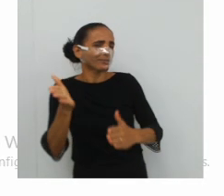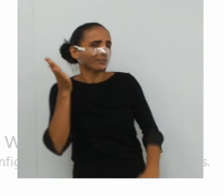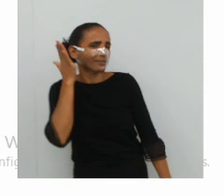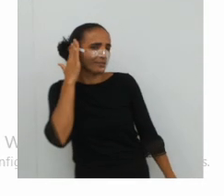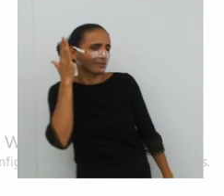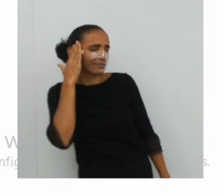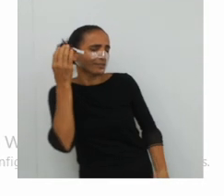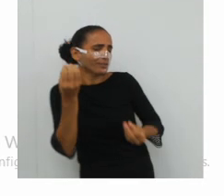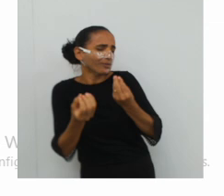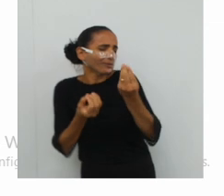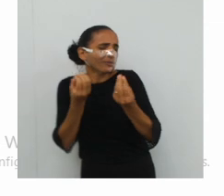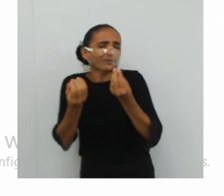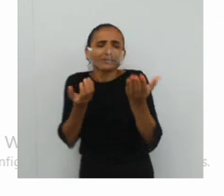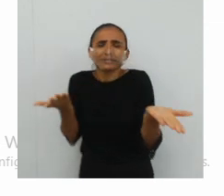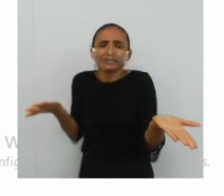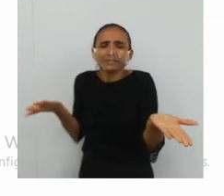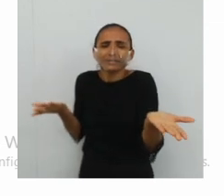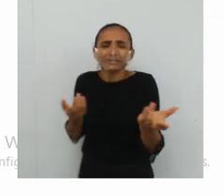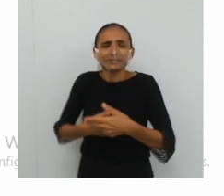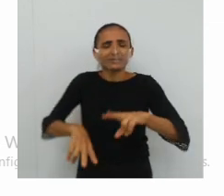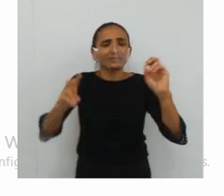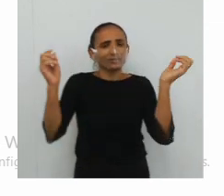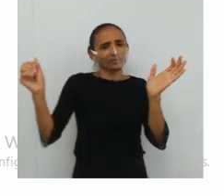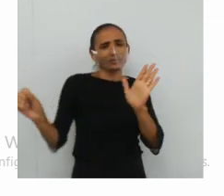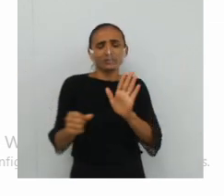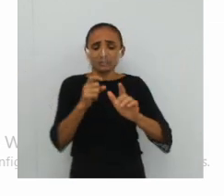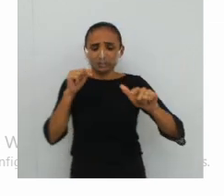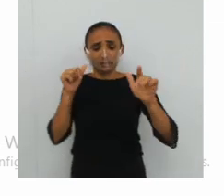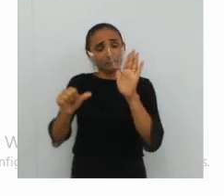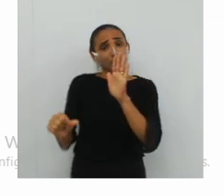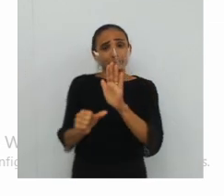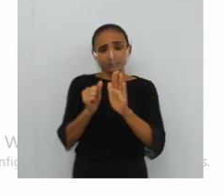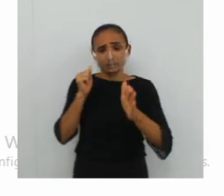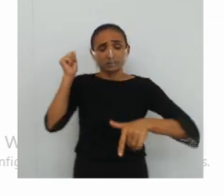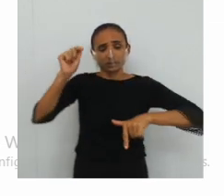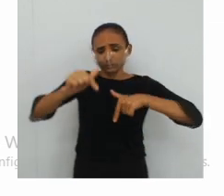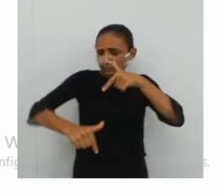é a agricultura? Né? A agricultura é a primeira atividade humana